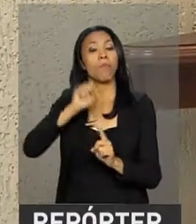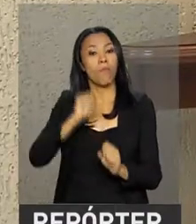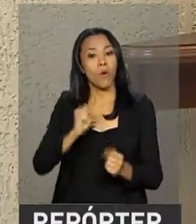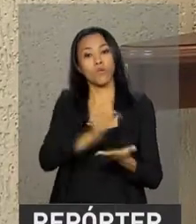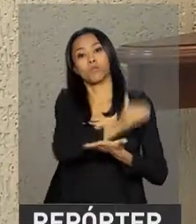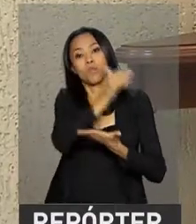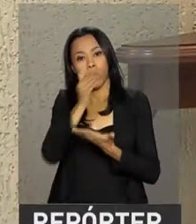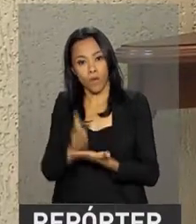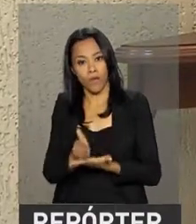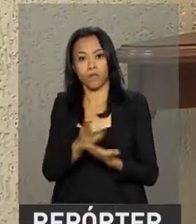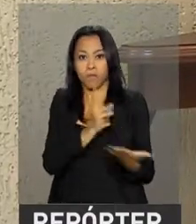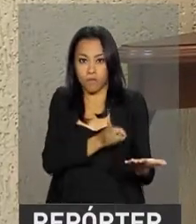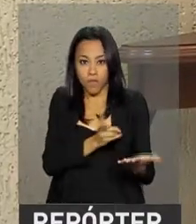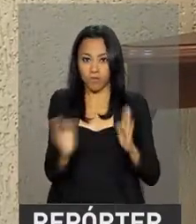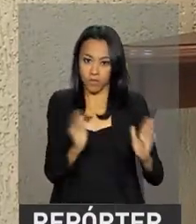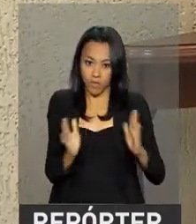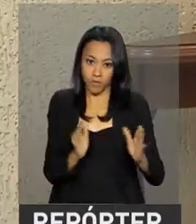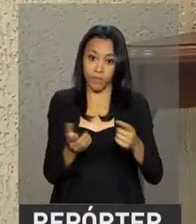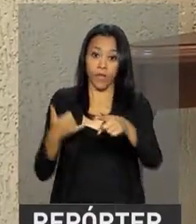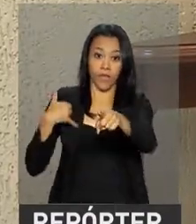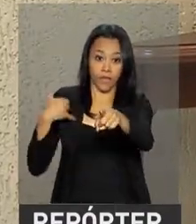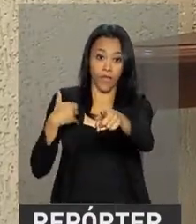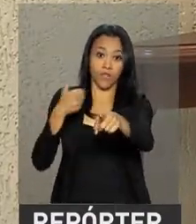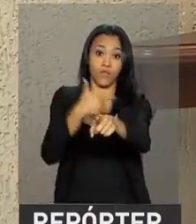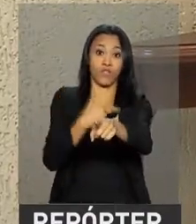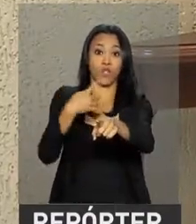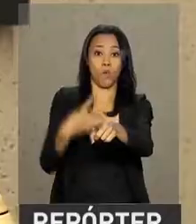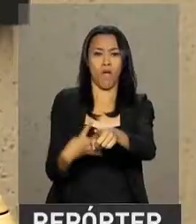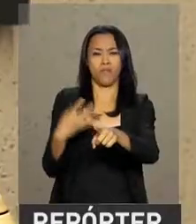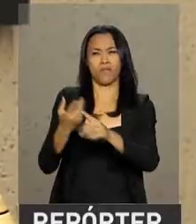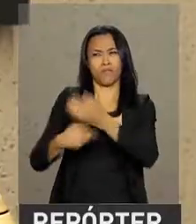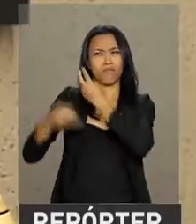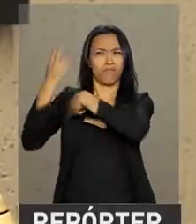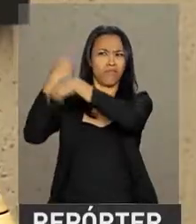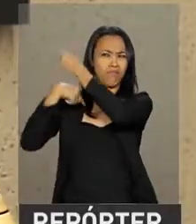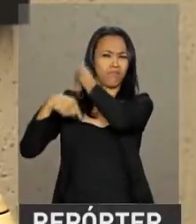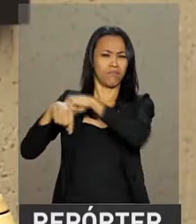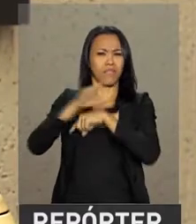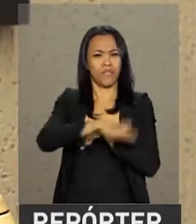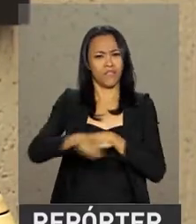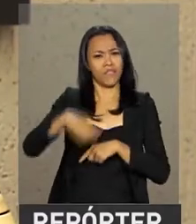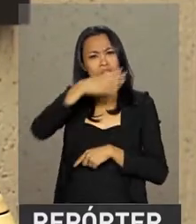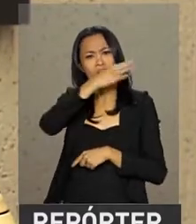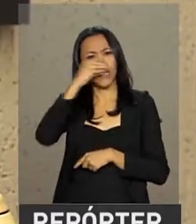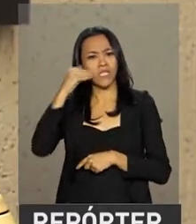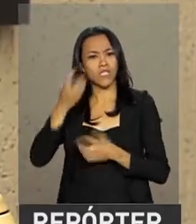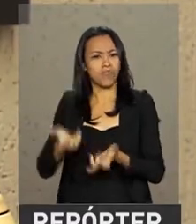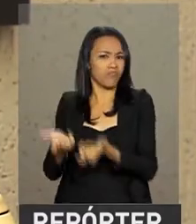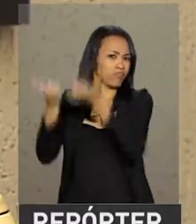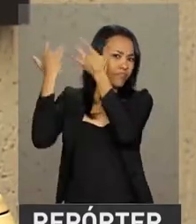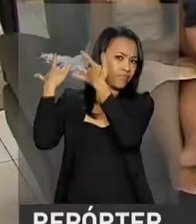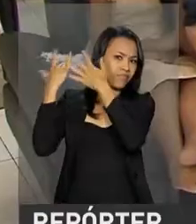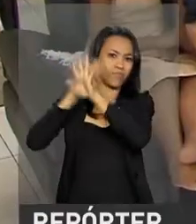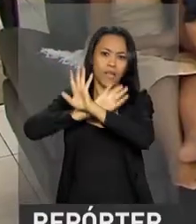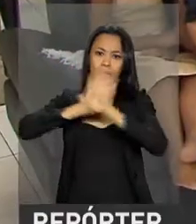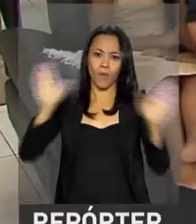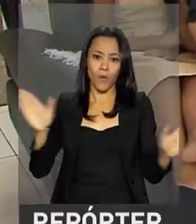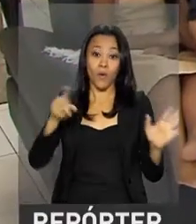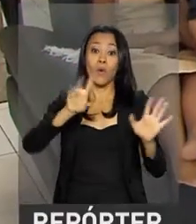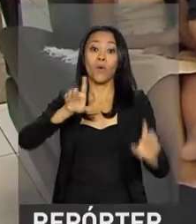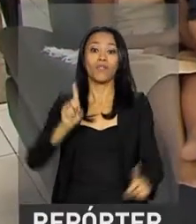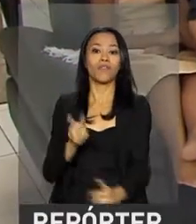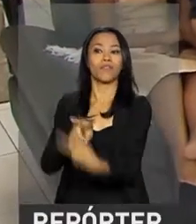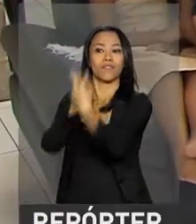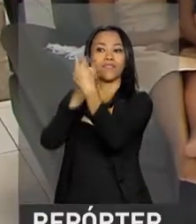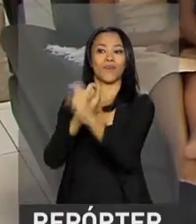ela tem hoje 24 anos as dificuldades da infância e da adolescência ficaram para trás quando encontrou mara e